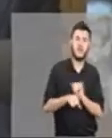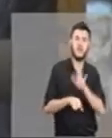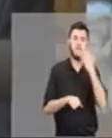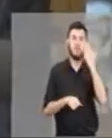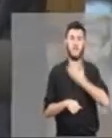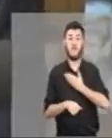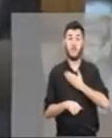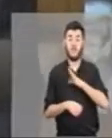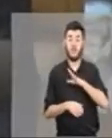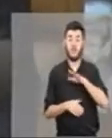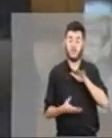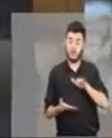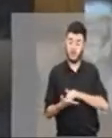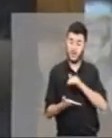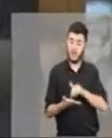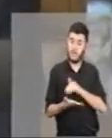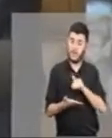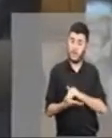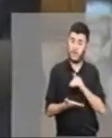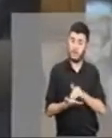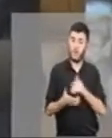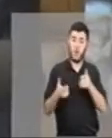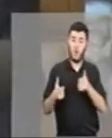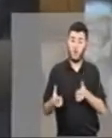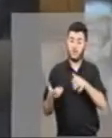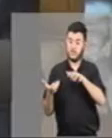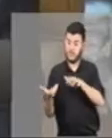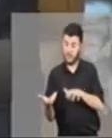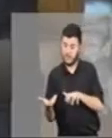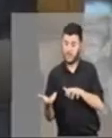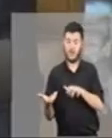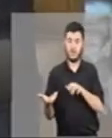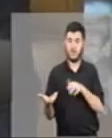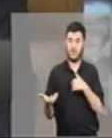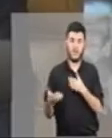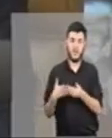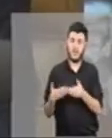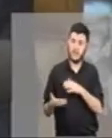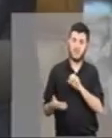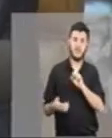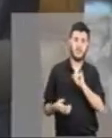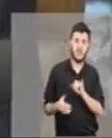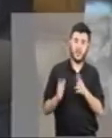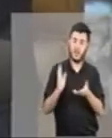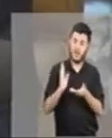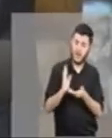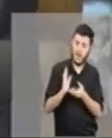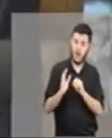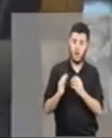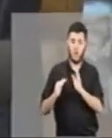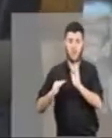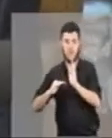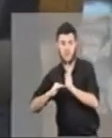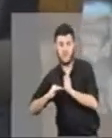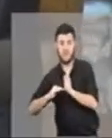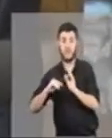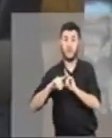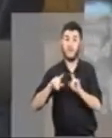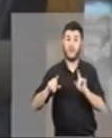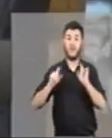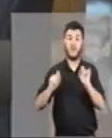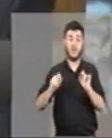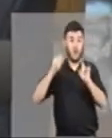gabinete na Casa Legislativa a que pertence, independentemente de ordem emanada do Supremo Tribunal Federal,